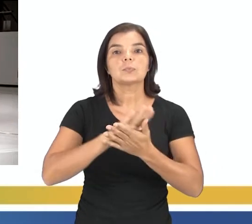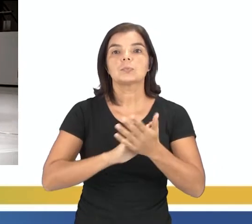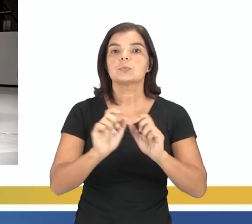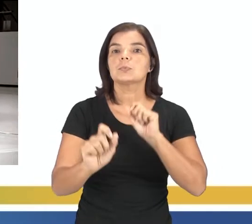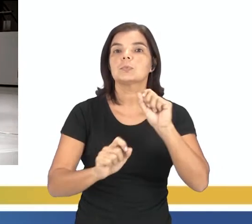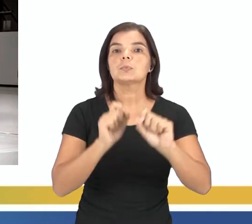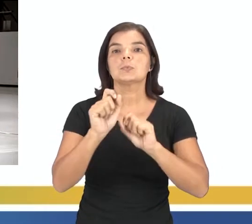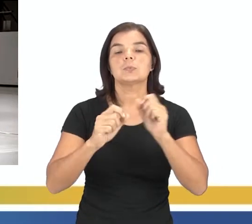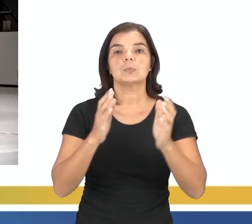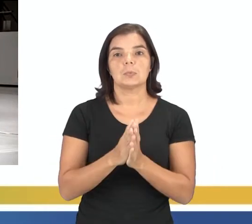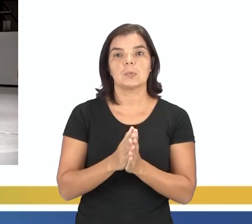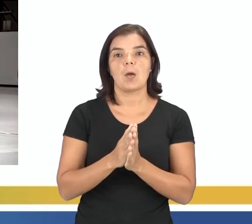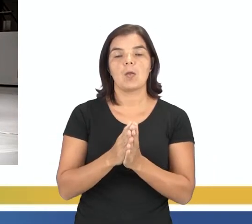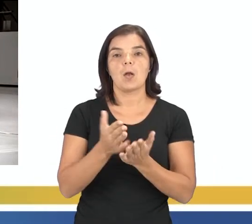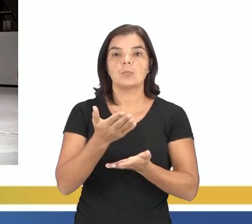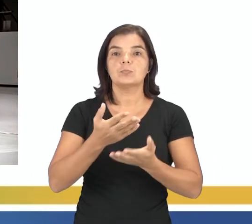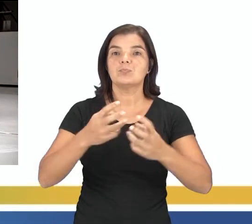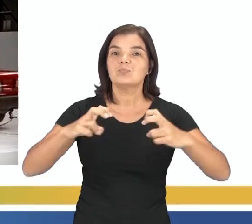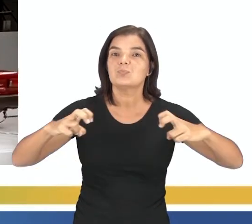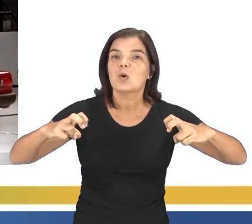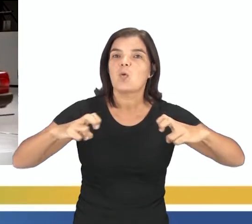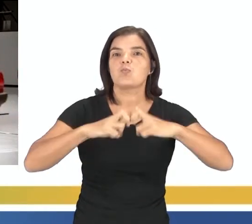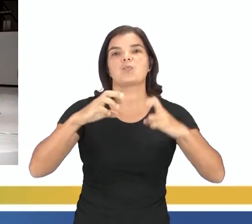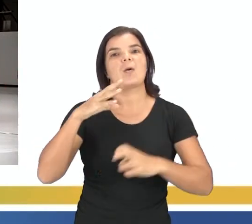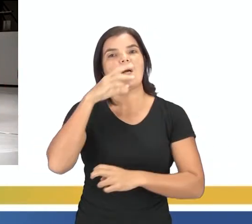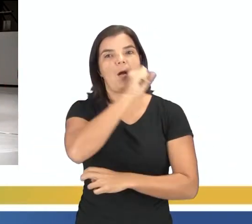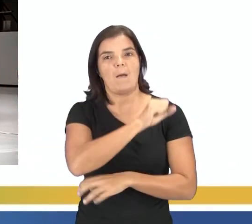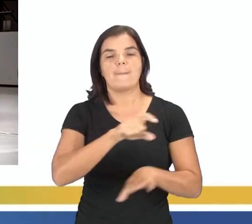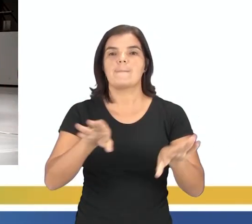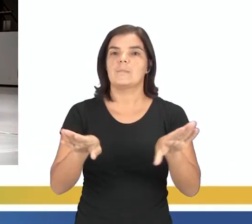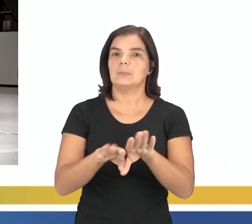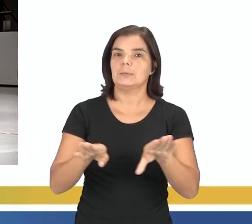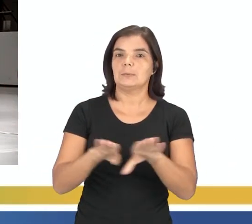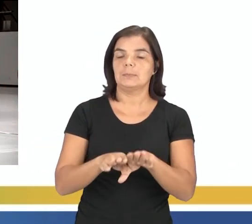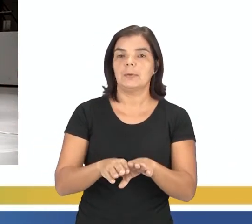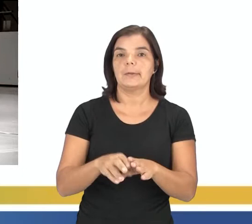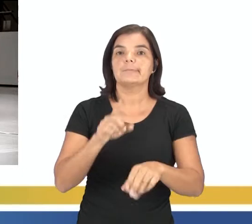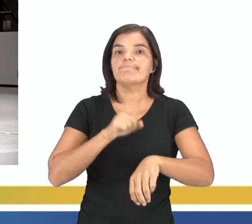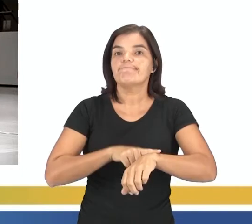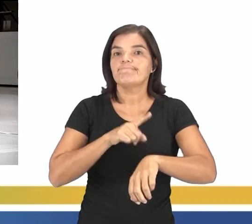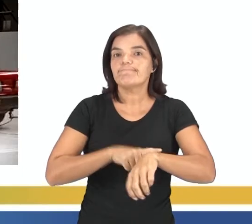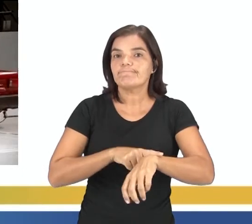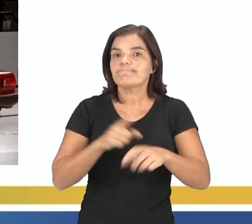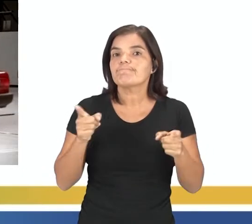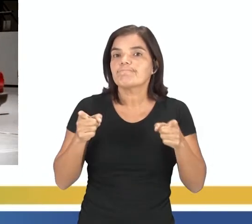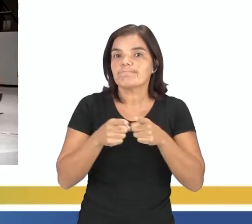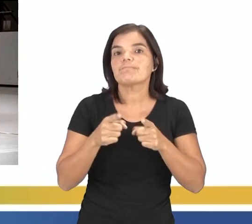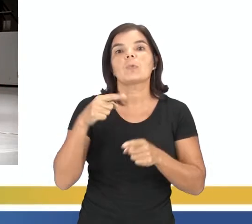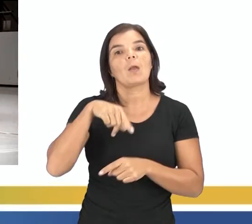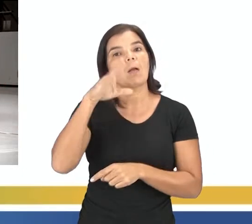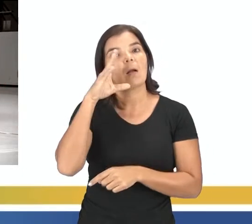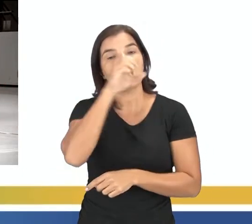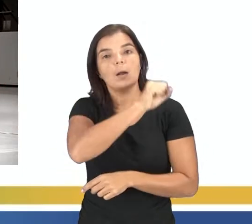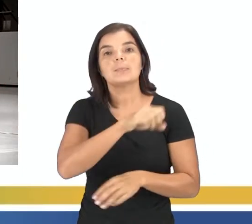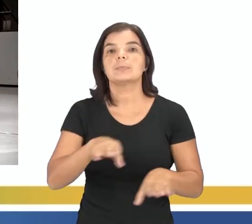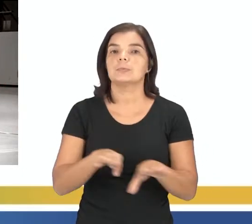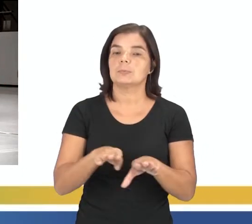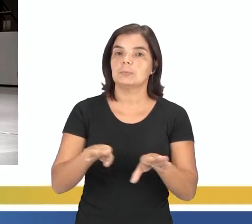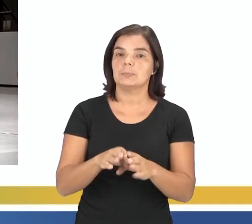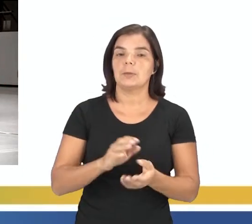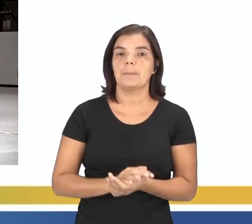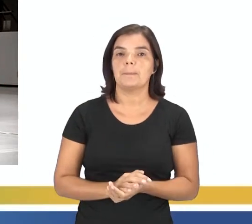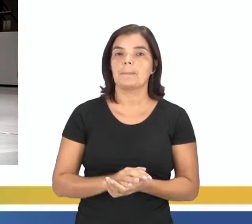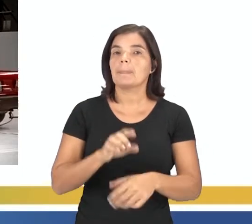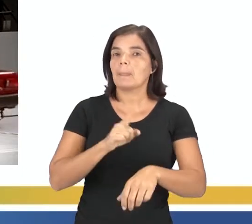que uma interação de curta duração, ou seja, em um intervalo de tempo muito pequeno, muito rápida. E